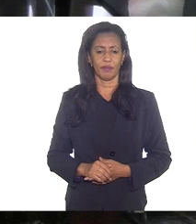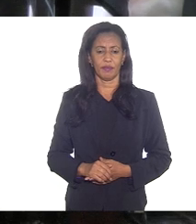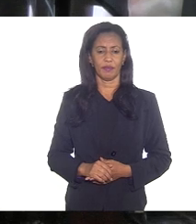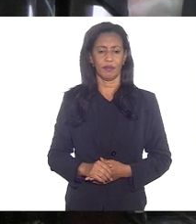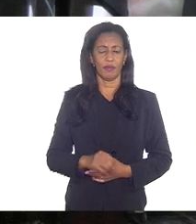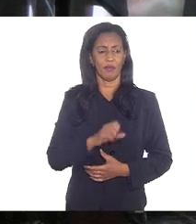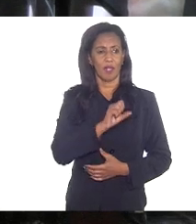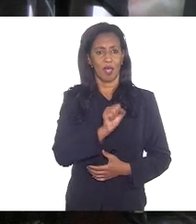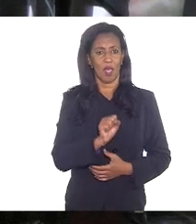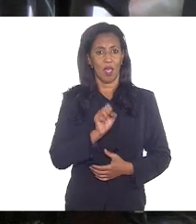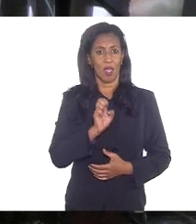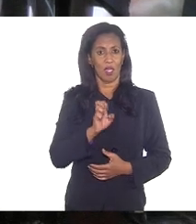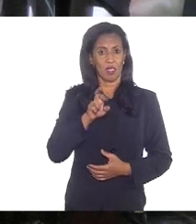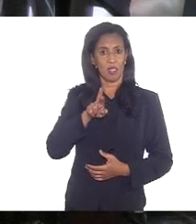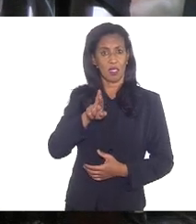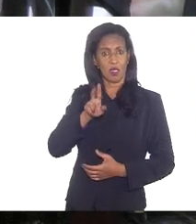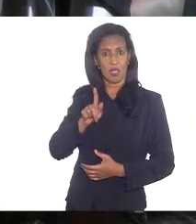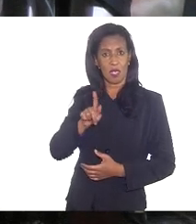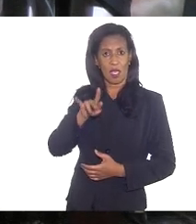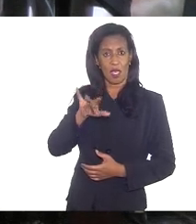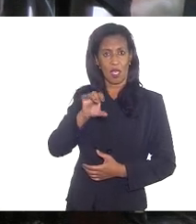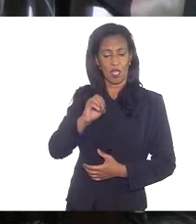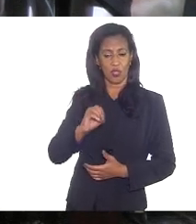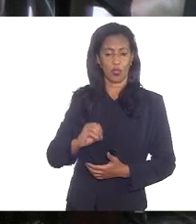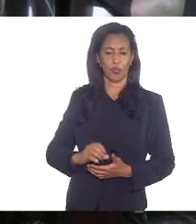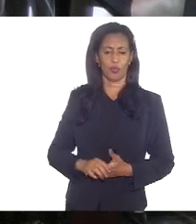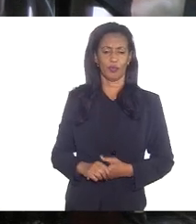Deputado Sérgio Fernandes.